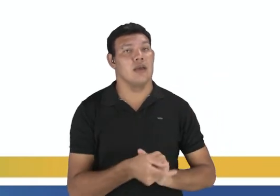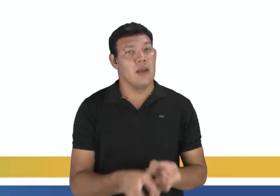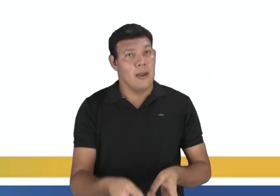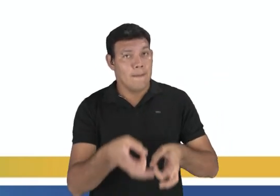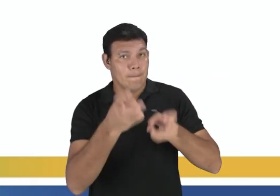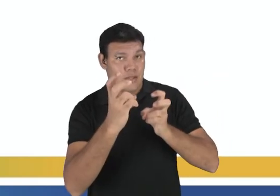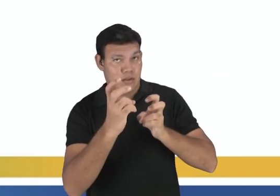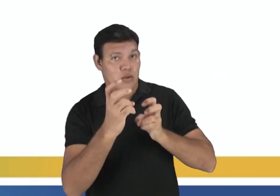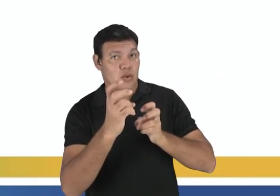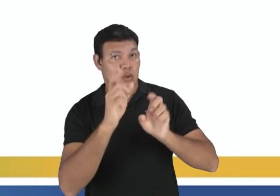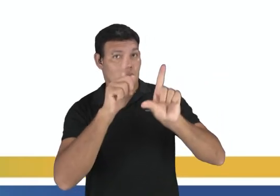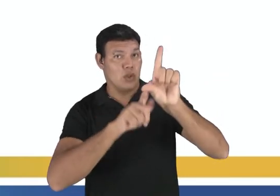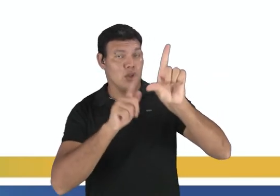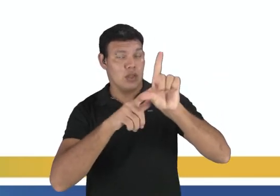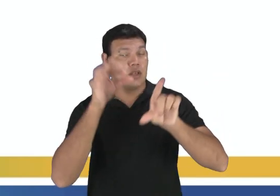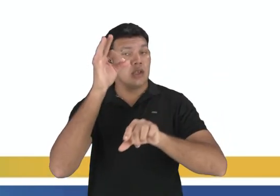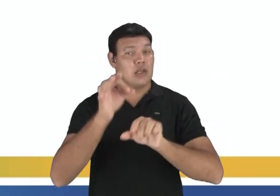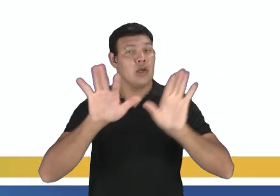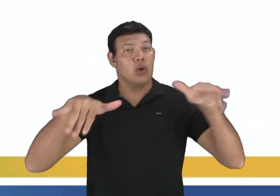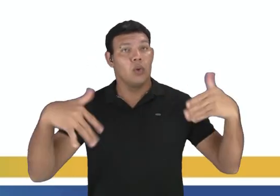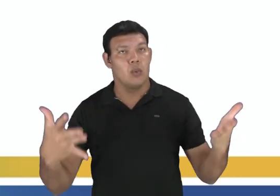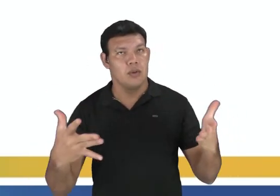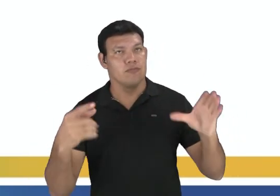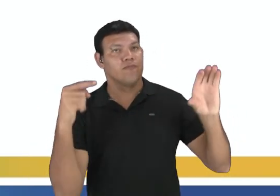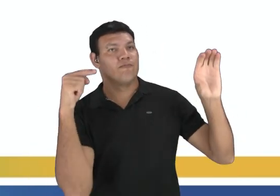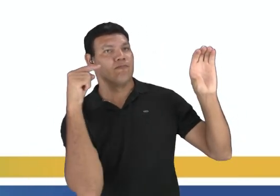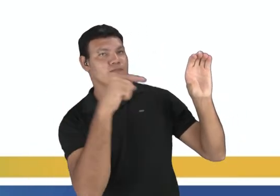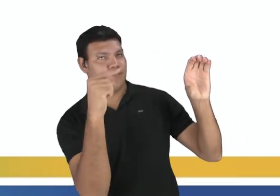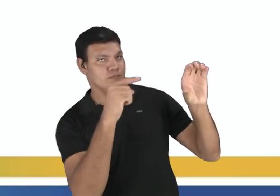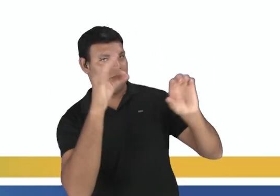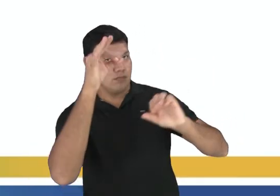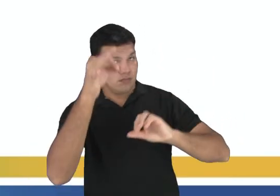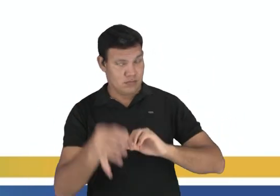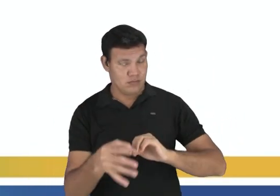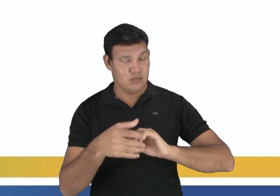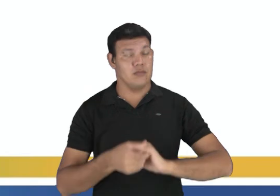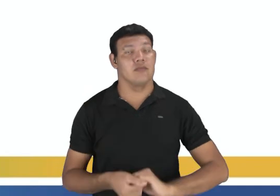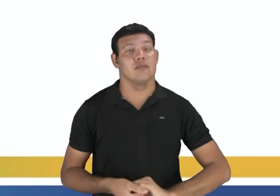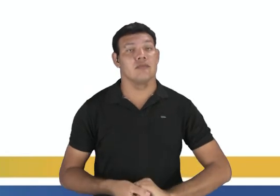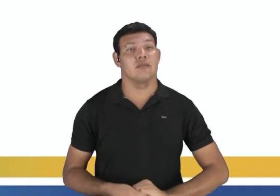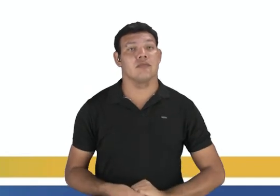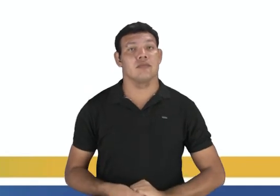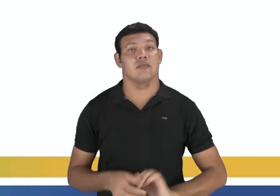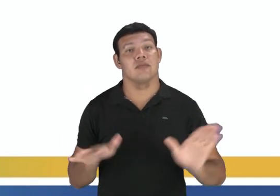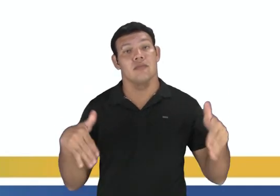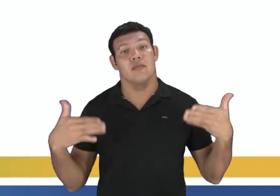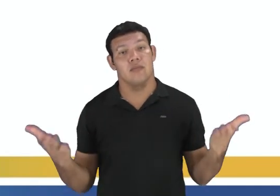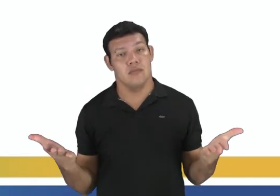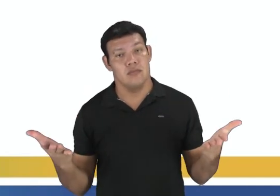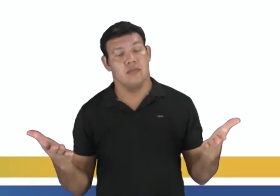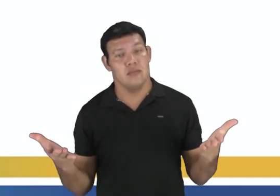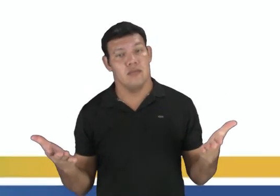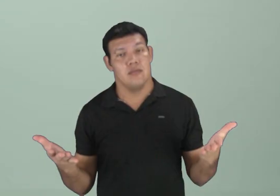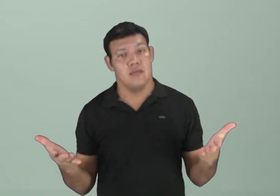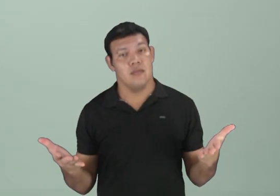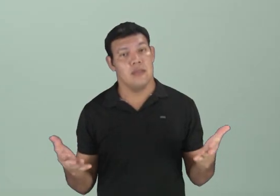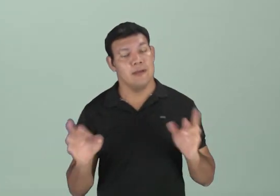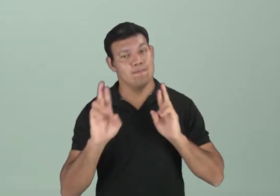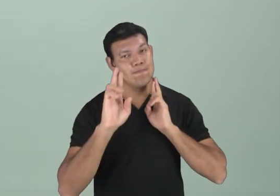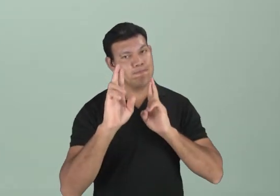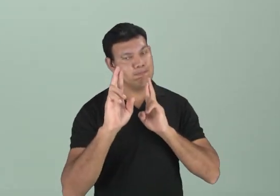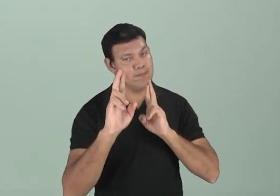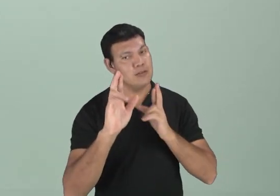resolução e nós vamos perceber que a alternativa correta é a C. Tudo bem?